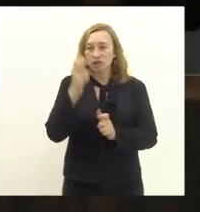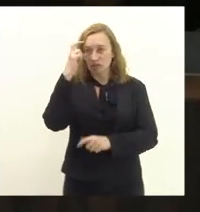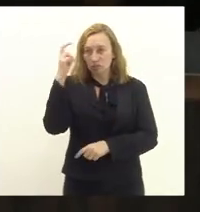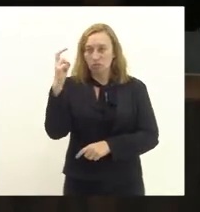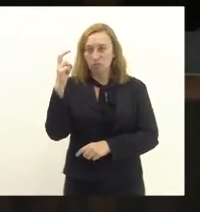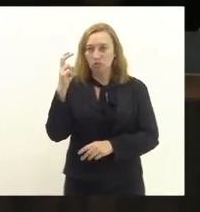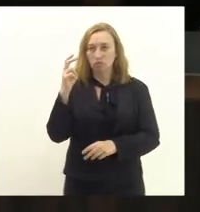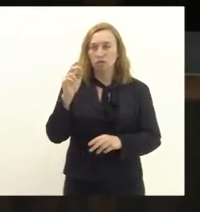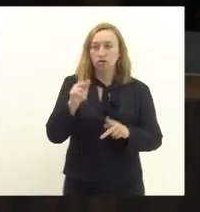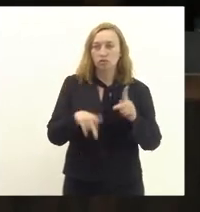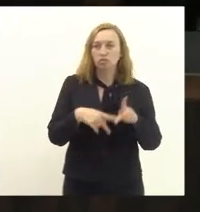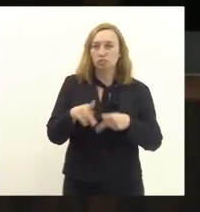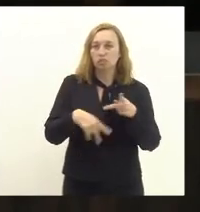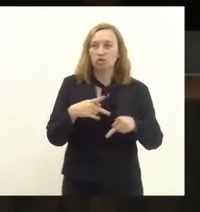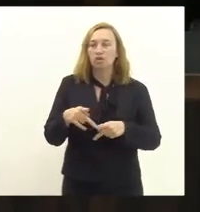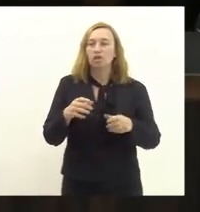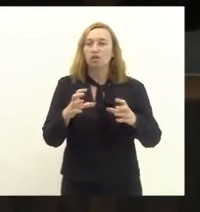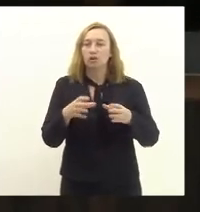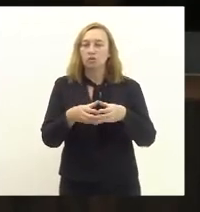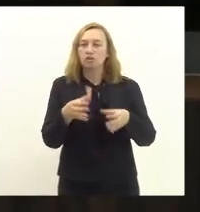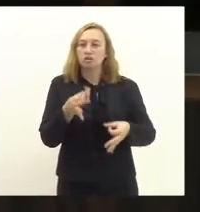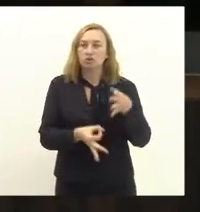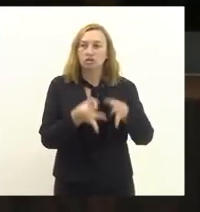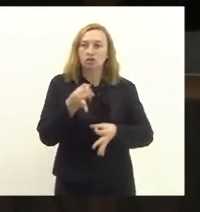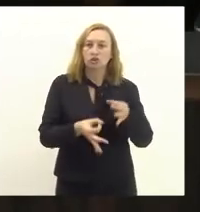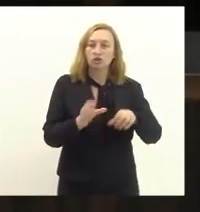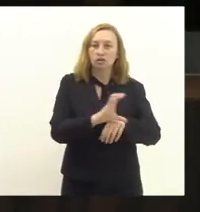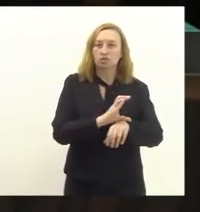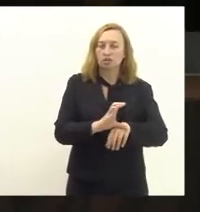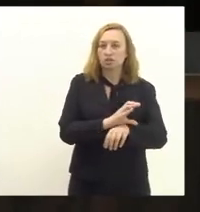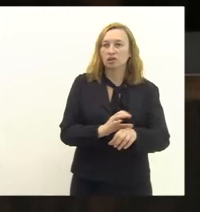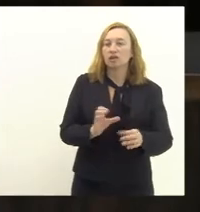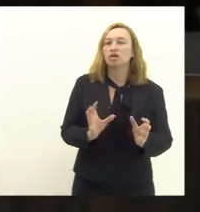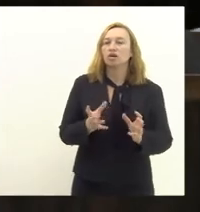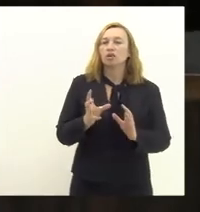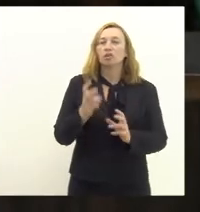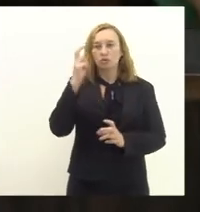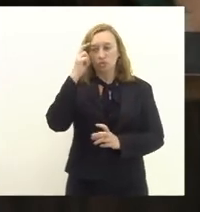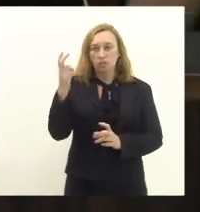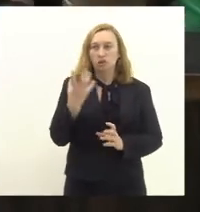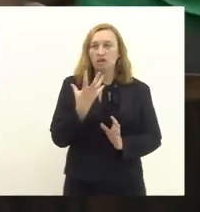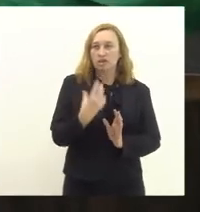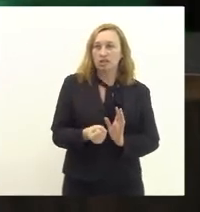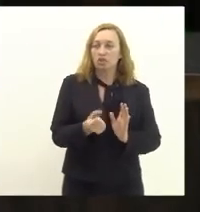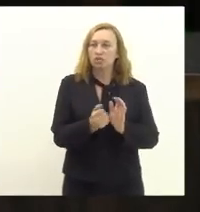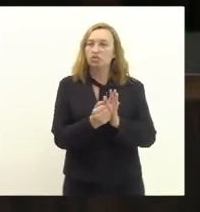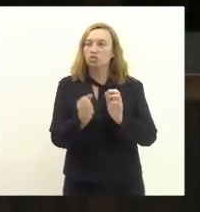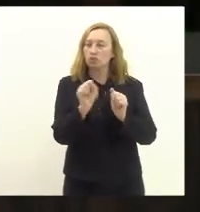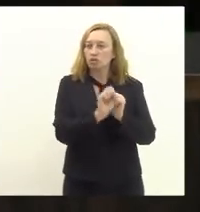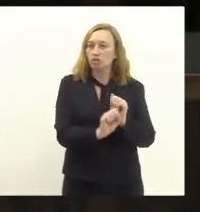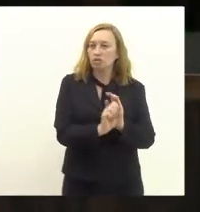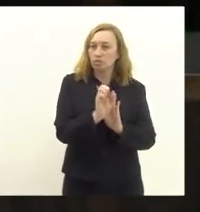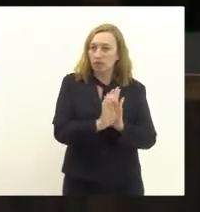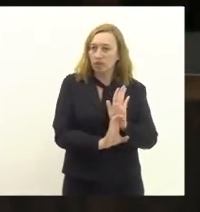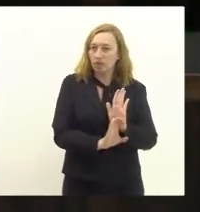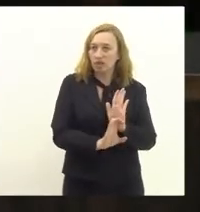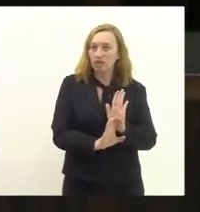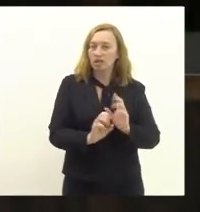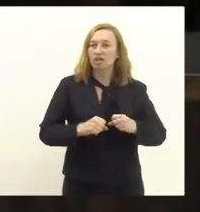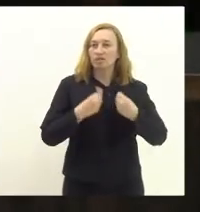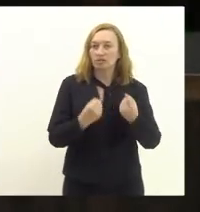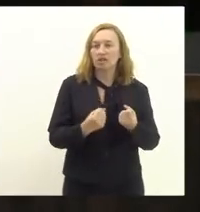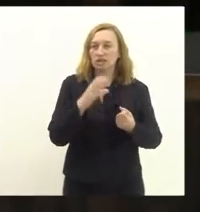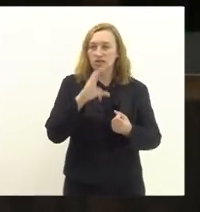Popular. Parecer da Comissão de Constituição e Justiça pela constitucionalidade. Cultura favorável com emenda. De Defesa Civil, favorável